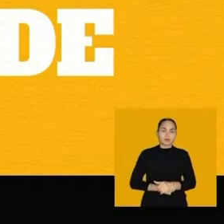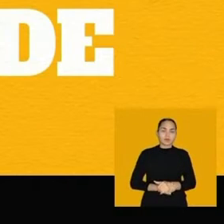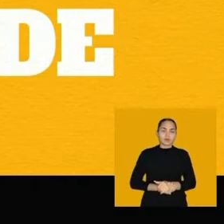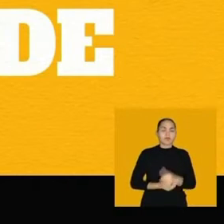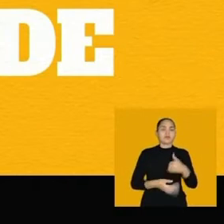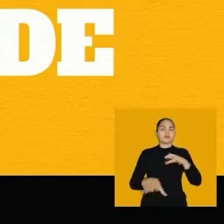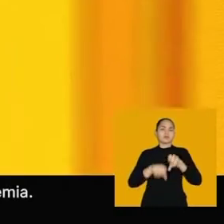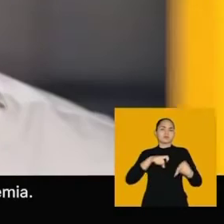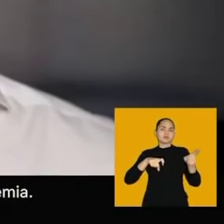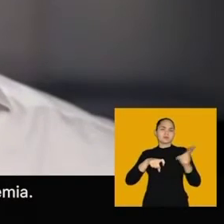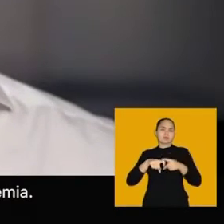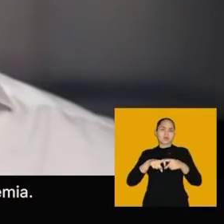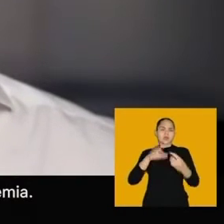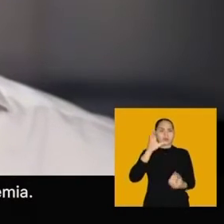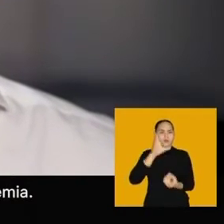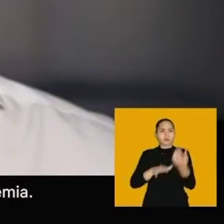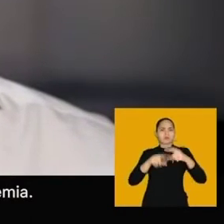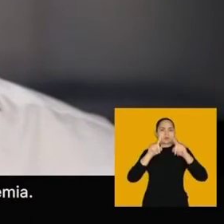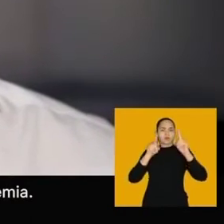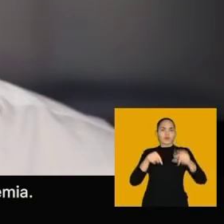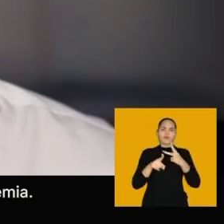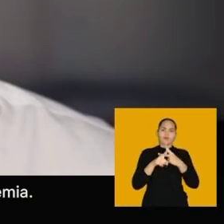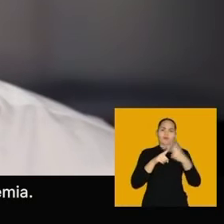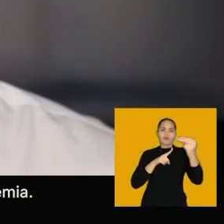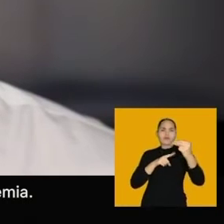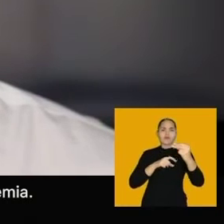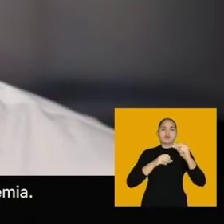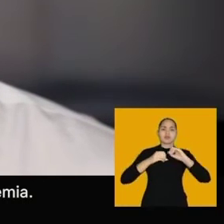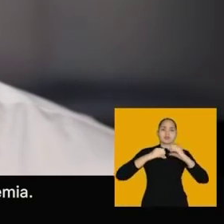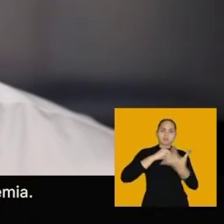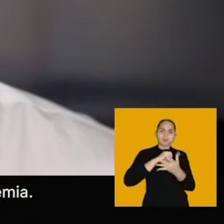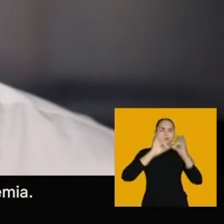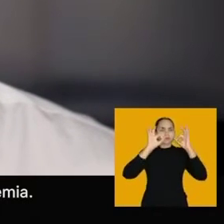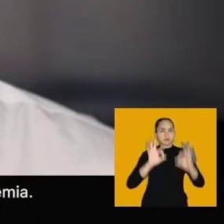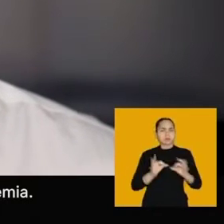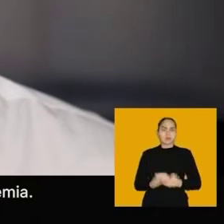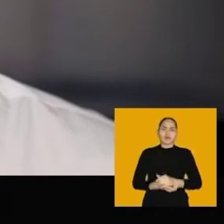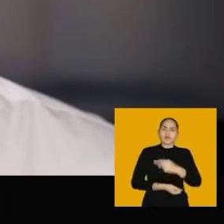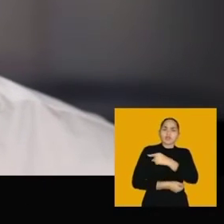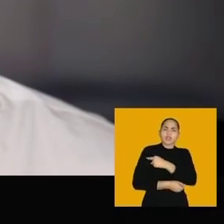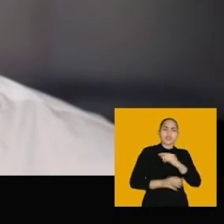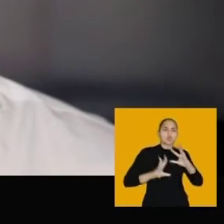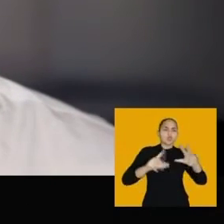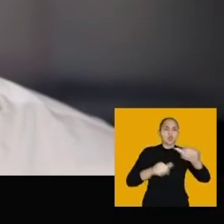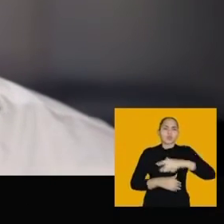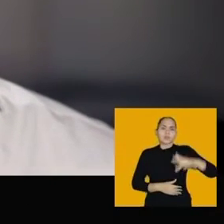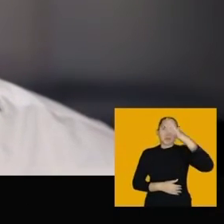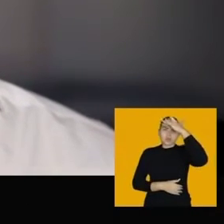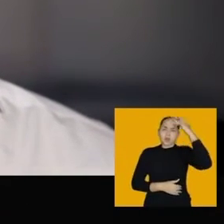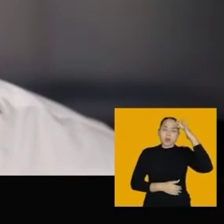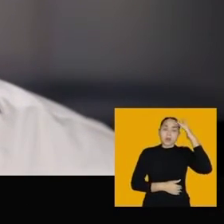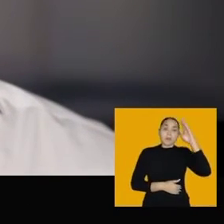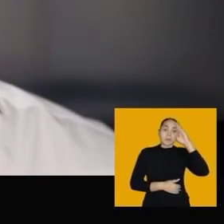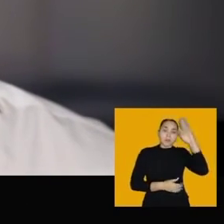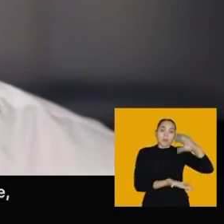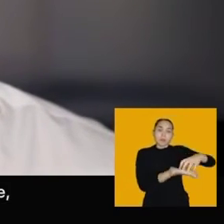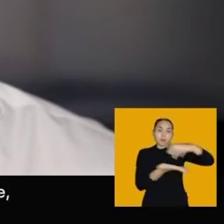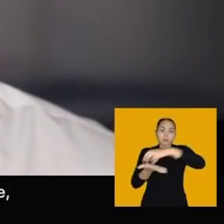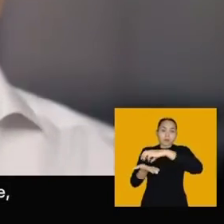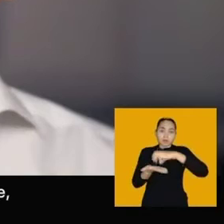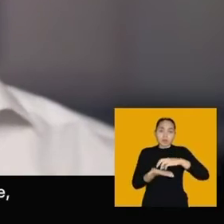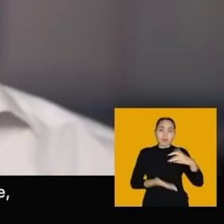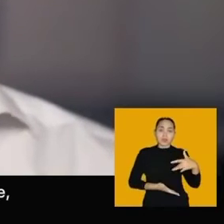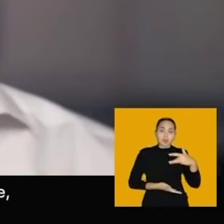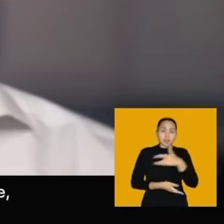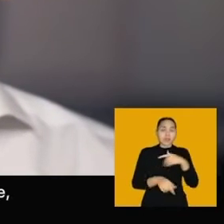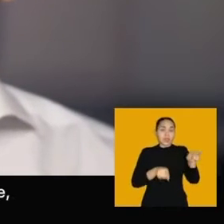saúde. Eu sou médico e vou implantar o programa de enfrentamento à pandemia. Vou garantir vacinação para todos,